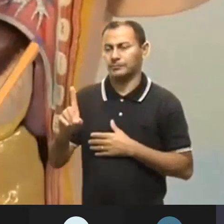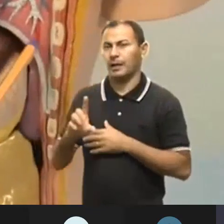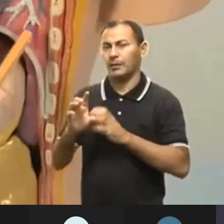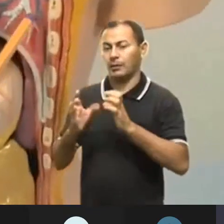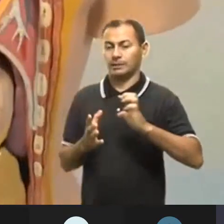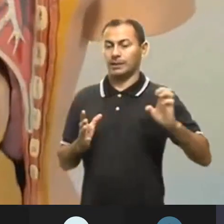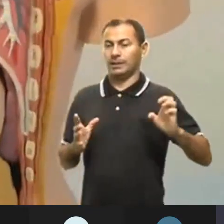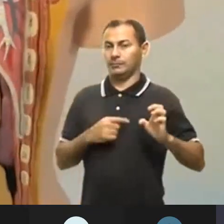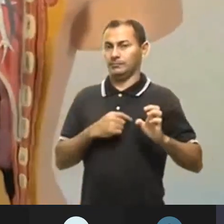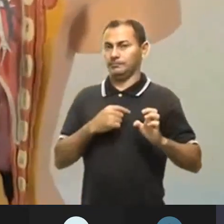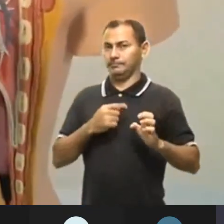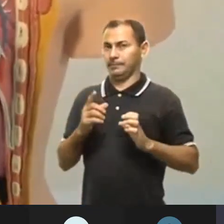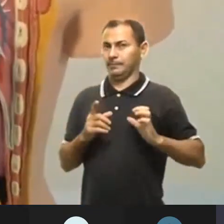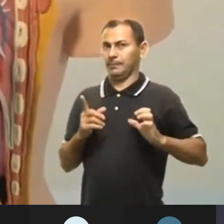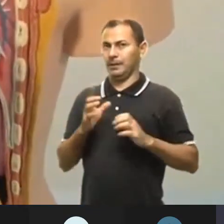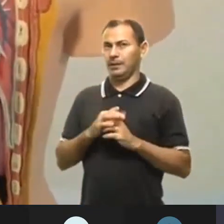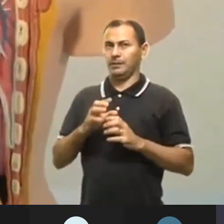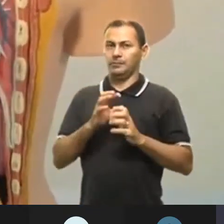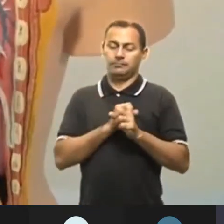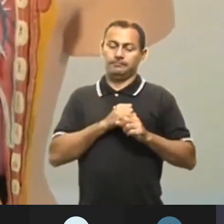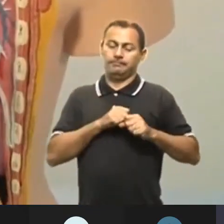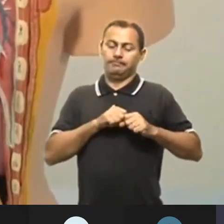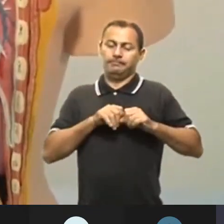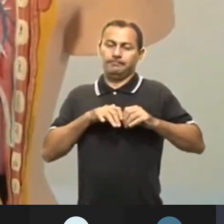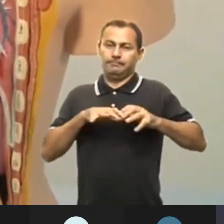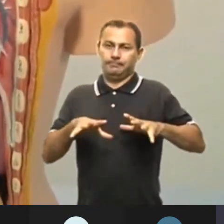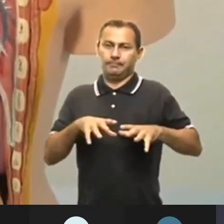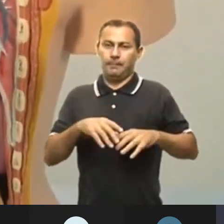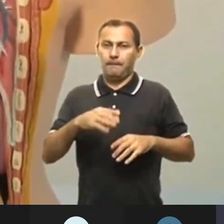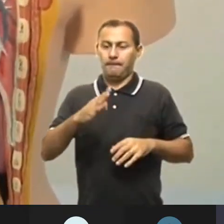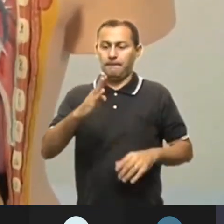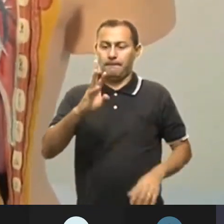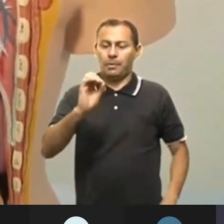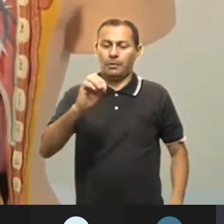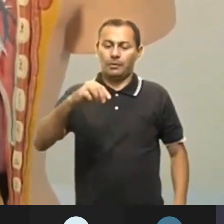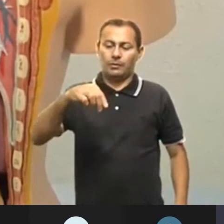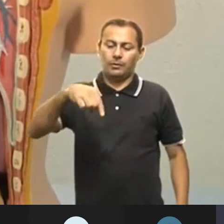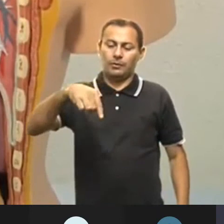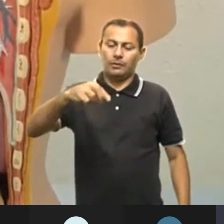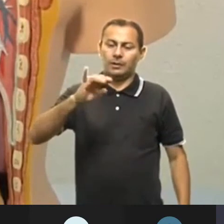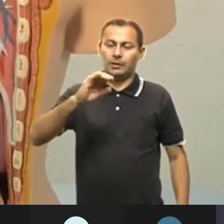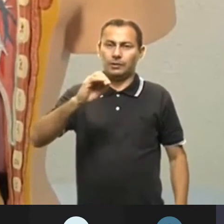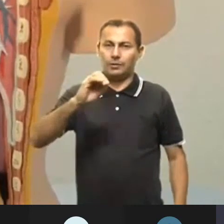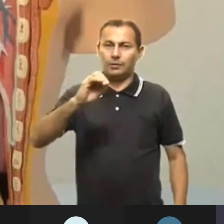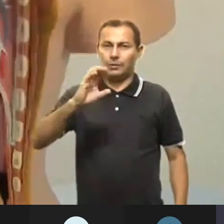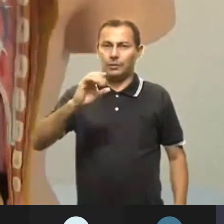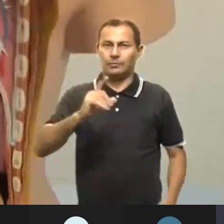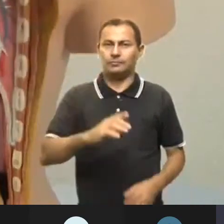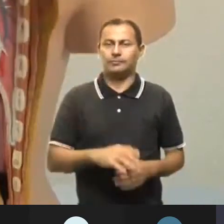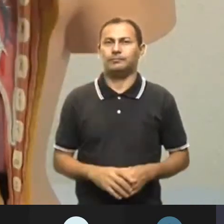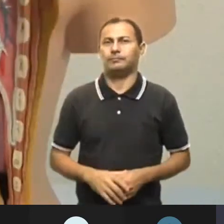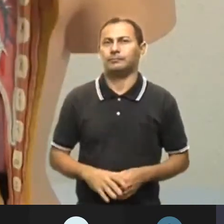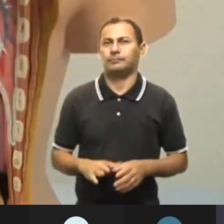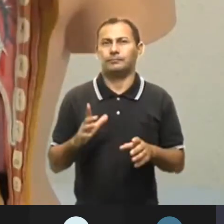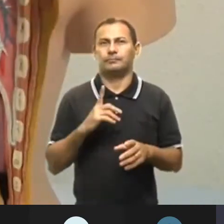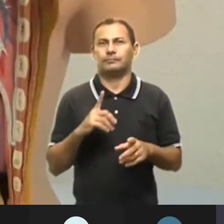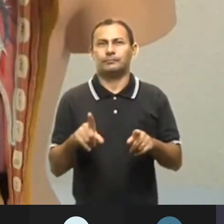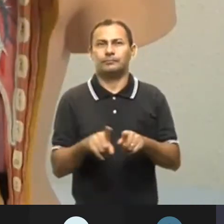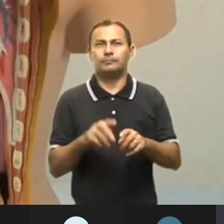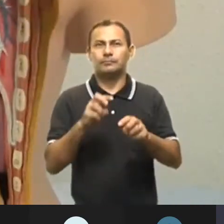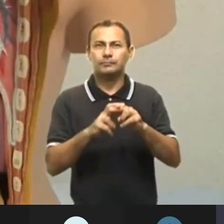pegar o pulmão esquerdo, então aí a gente consegue ver a ramificação dos brônquios em bronquíolos, né, até então eles